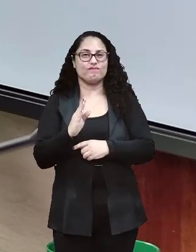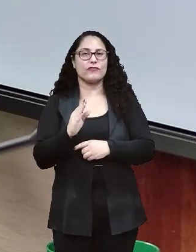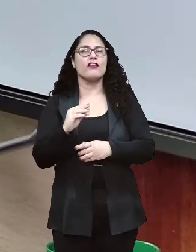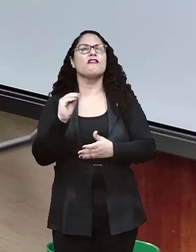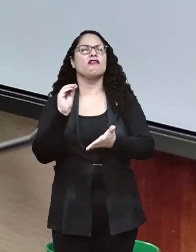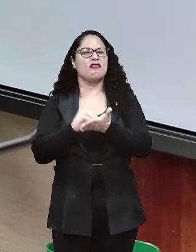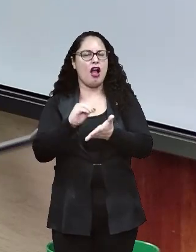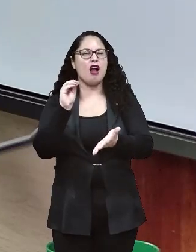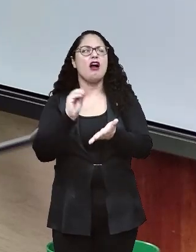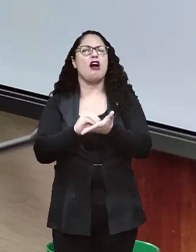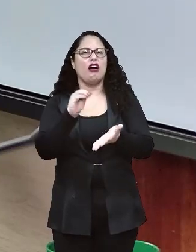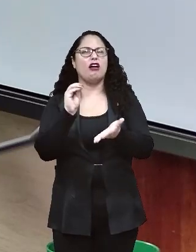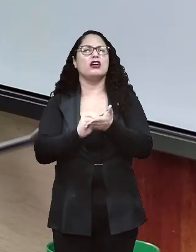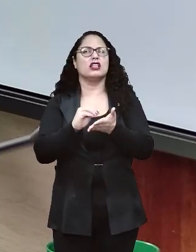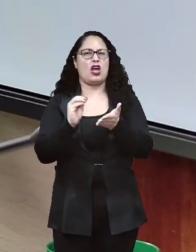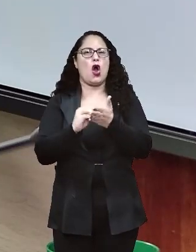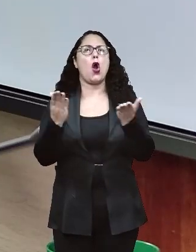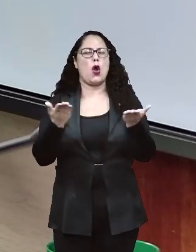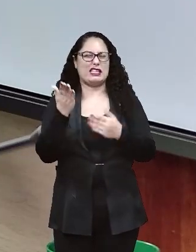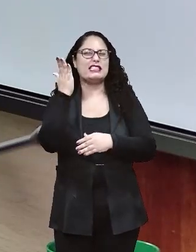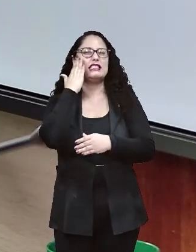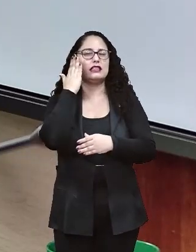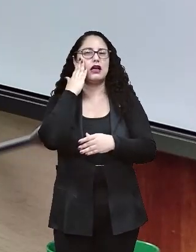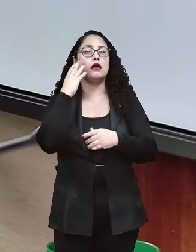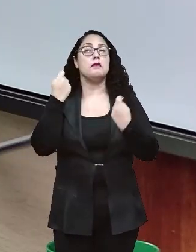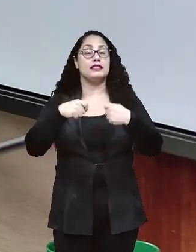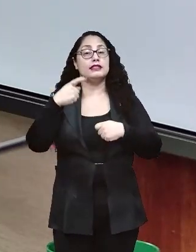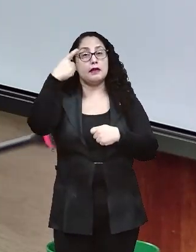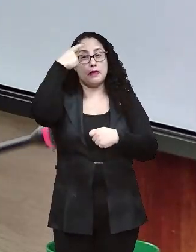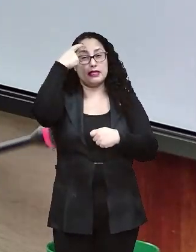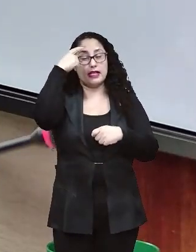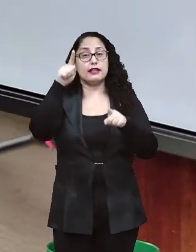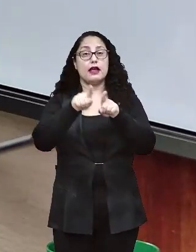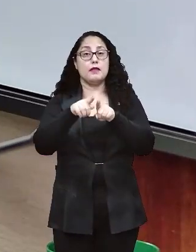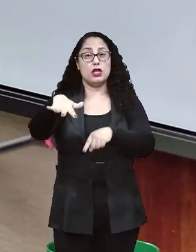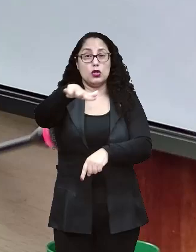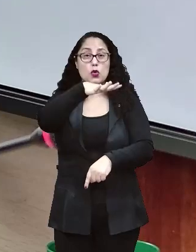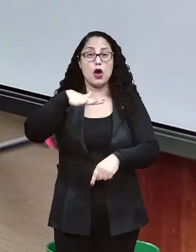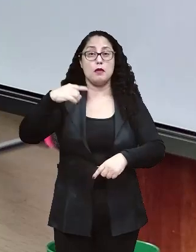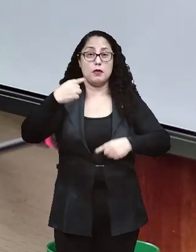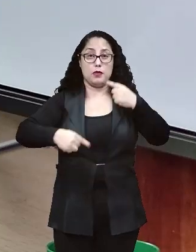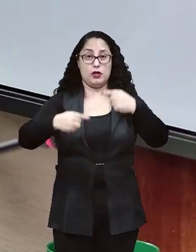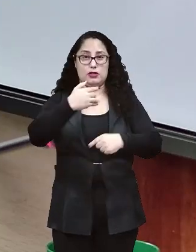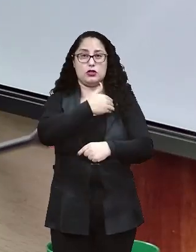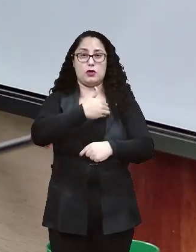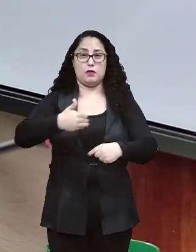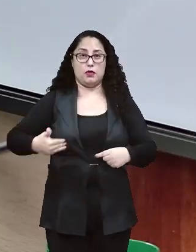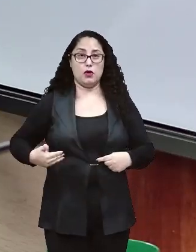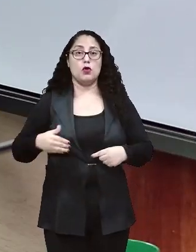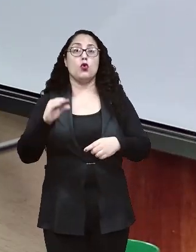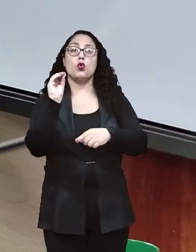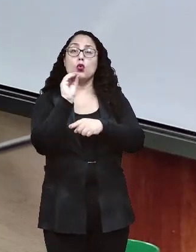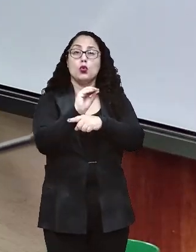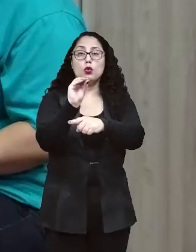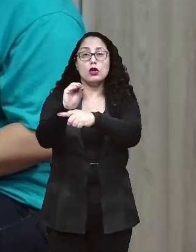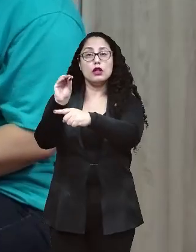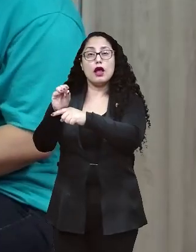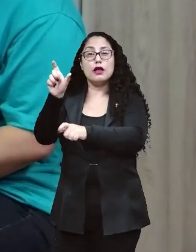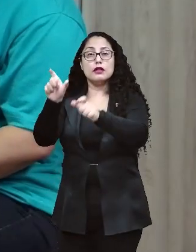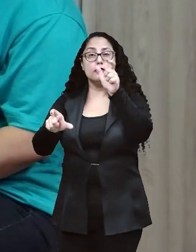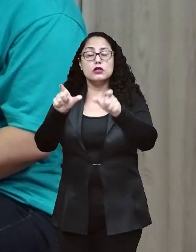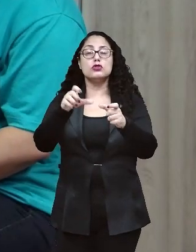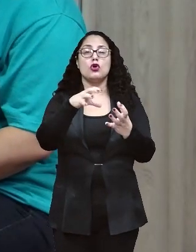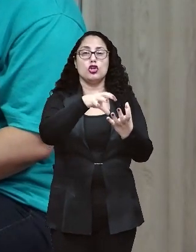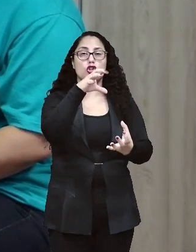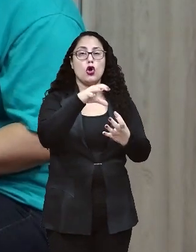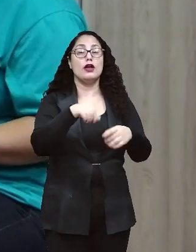faz muita falta hoje em dia, que a gente sabe disso, né? Que tem que ser pensado, inclusive, no âmbito das políticas públicas, né? Exatamente. O cuidar das pessoas idosas.